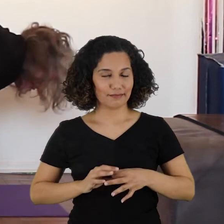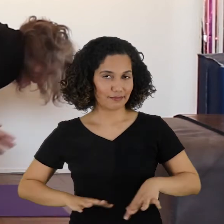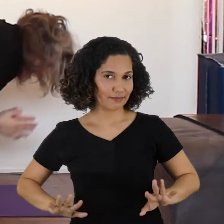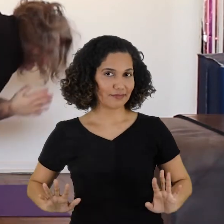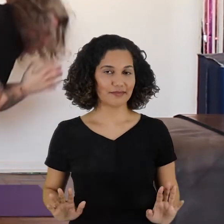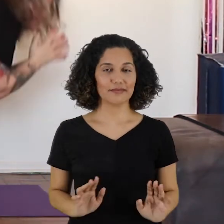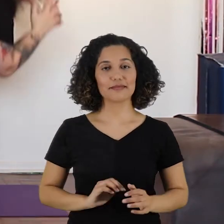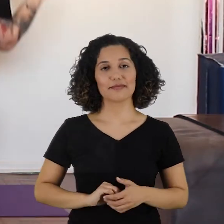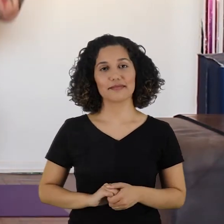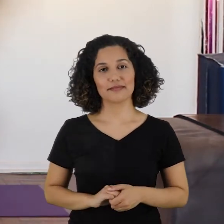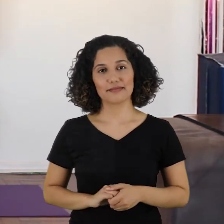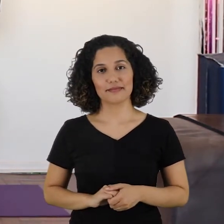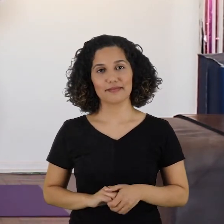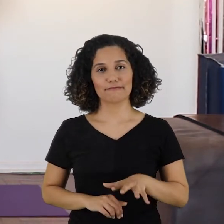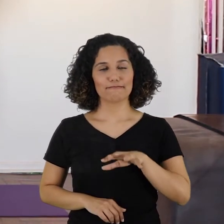Desfaz os braços,